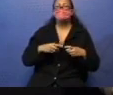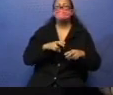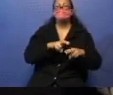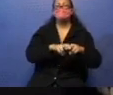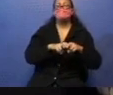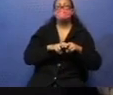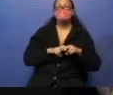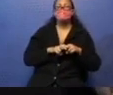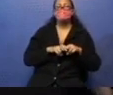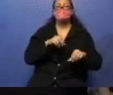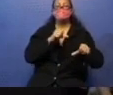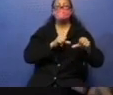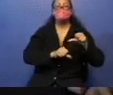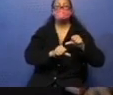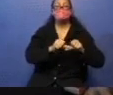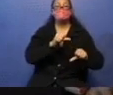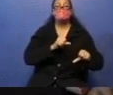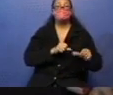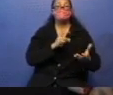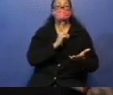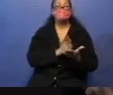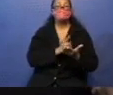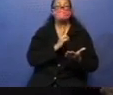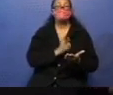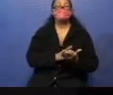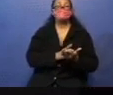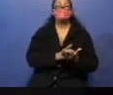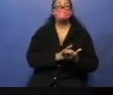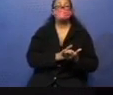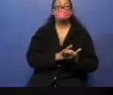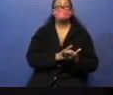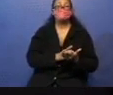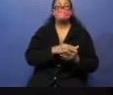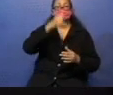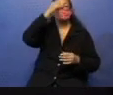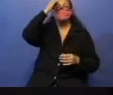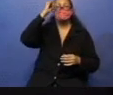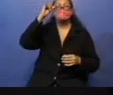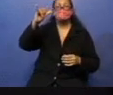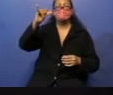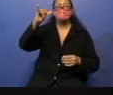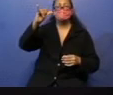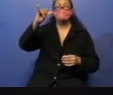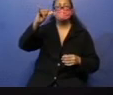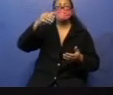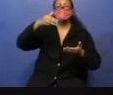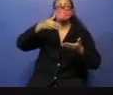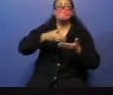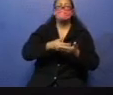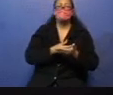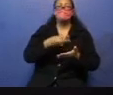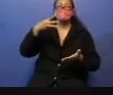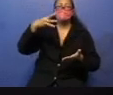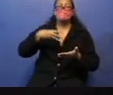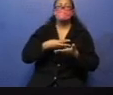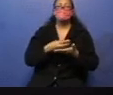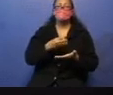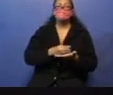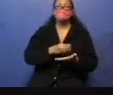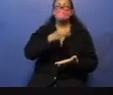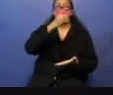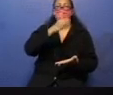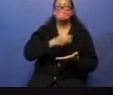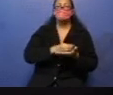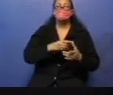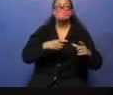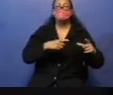sempre substituída com frequência para evitar a contaminação dos talheres, copos, panelas,